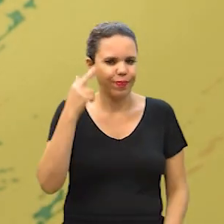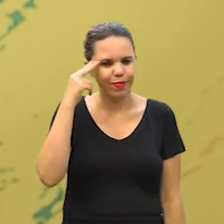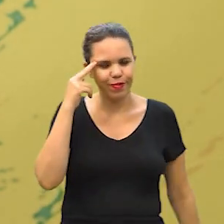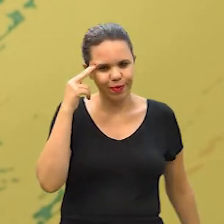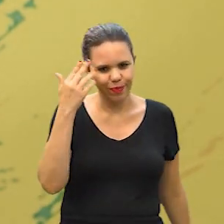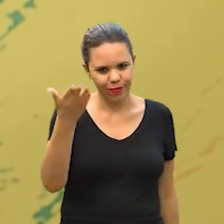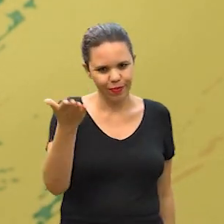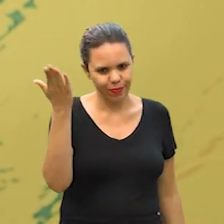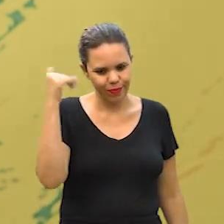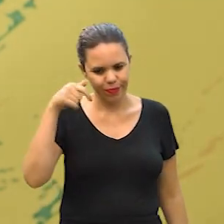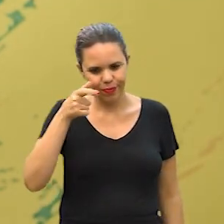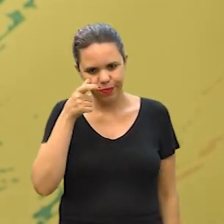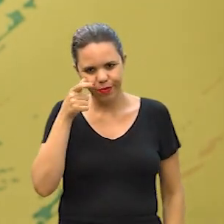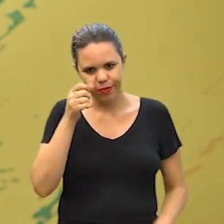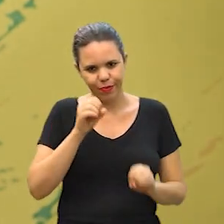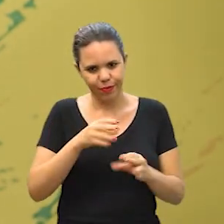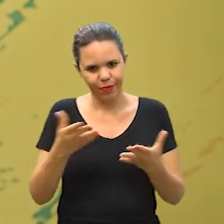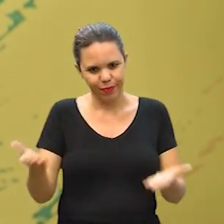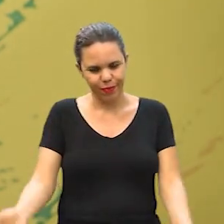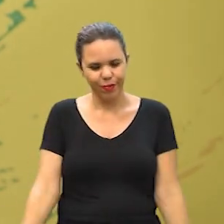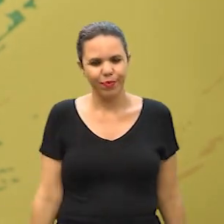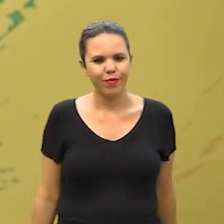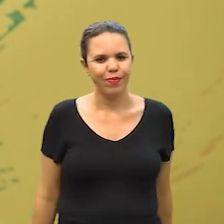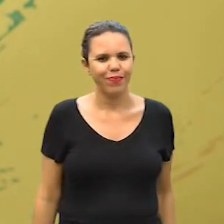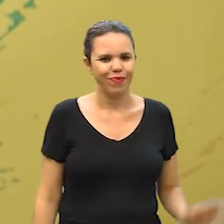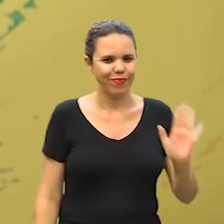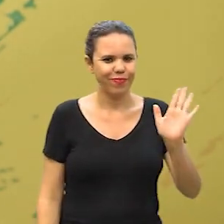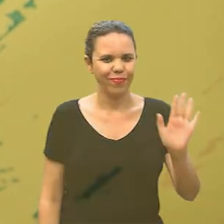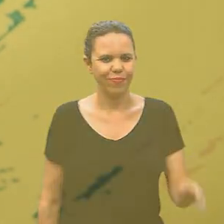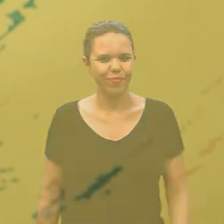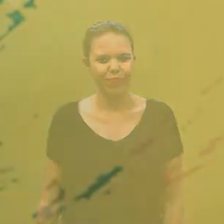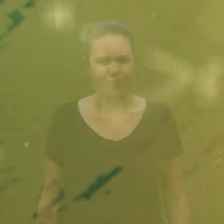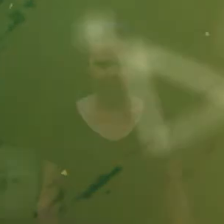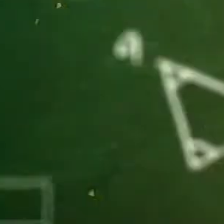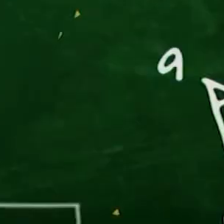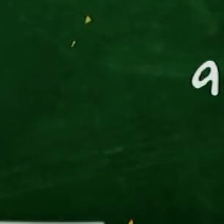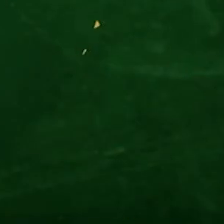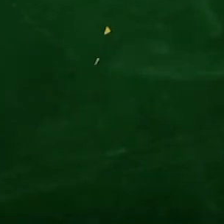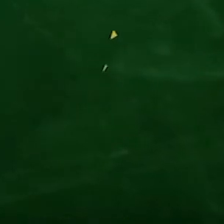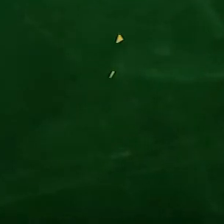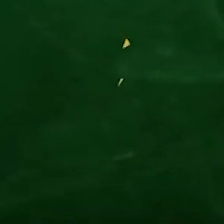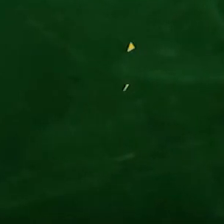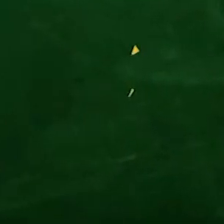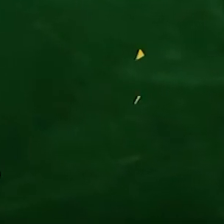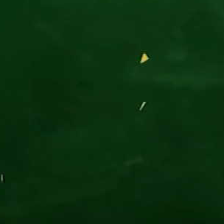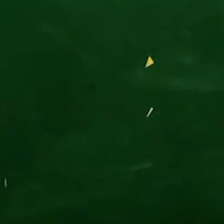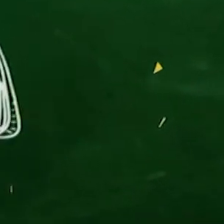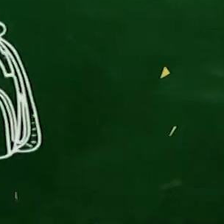Aranha e você sabe, né? Tô sempre de olho na educação. Tchau!